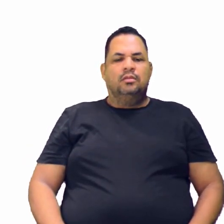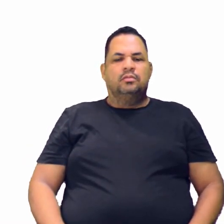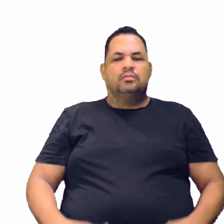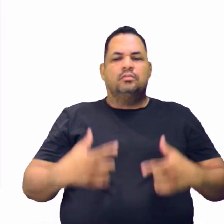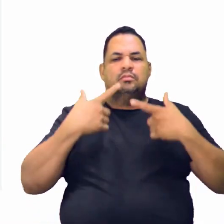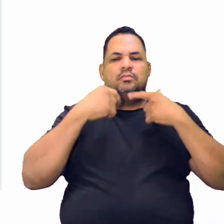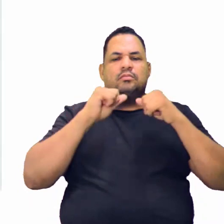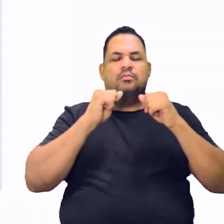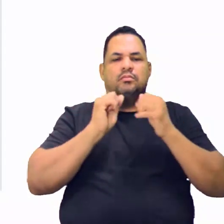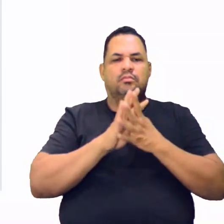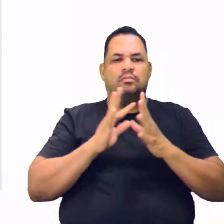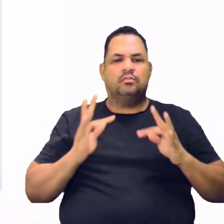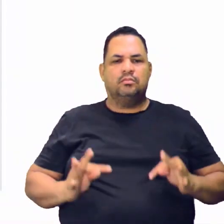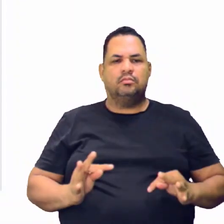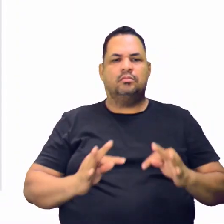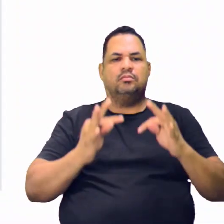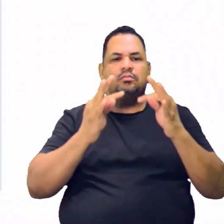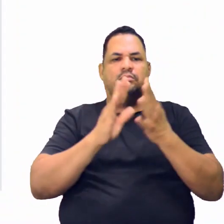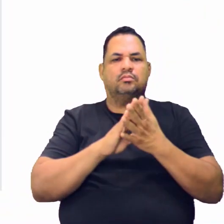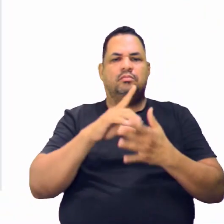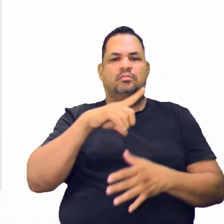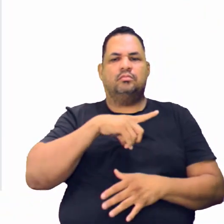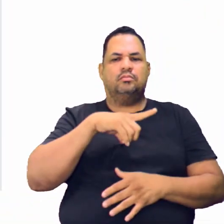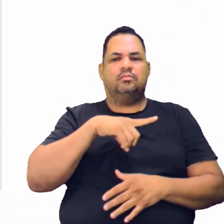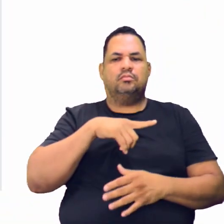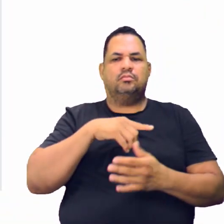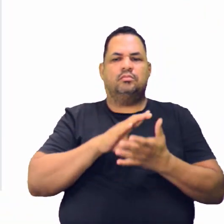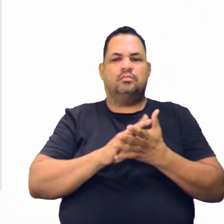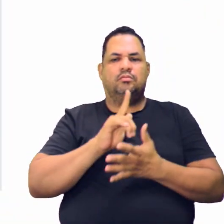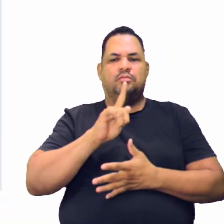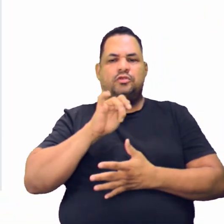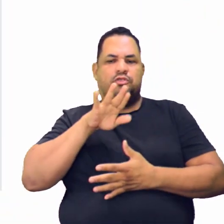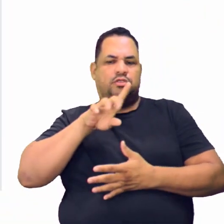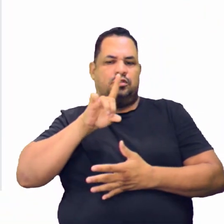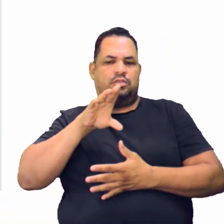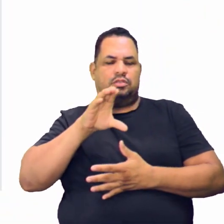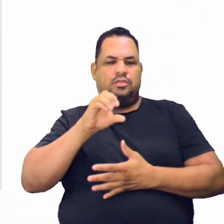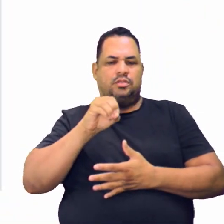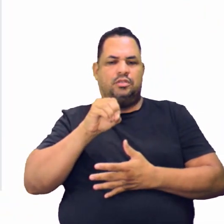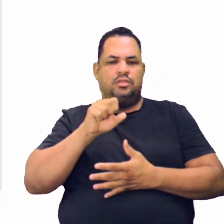técnica. E aqui, nós temos aqui algumas gírias, né?